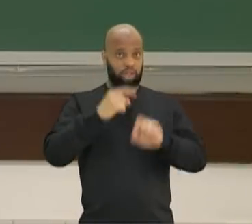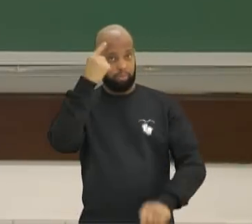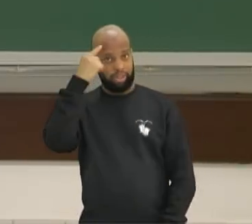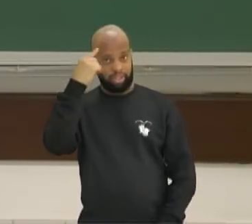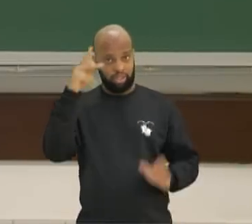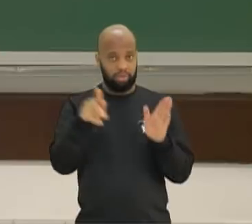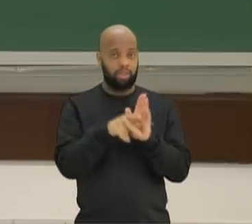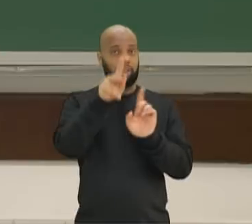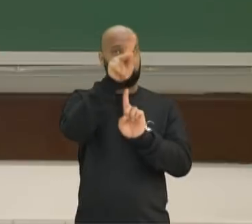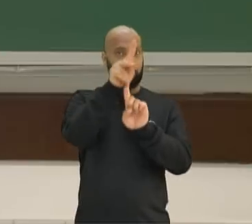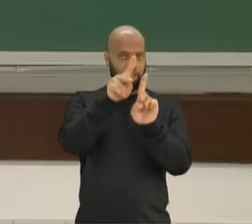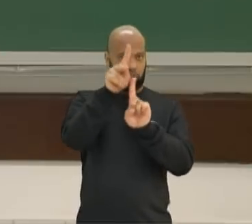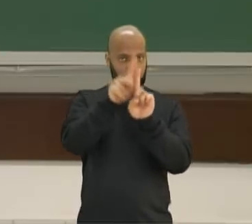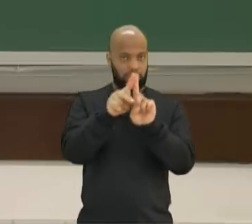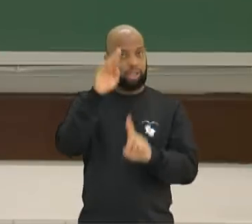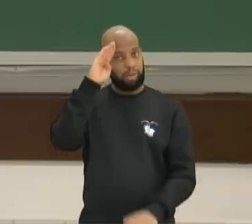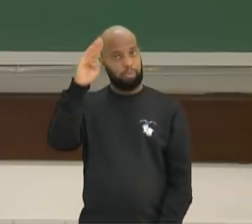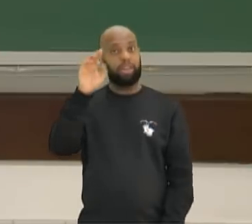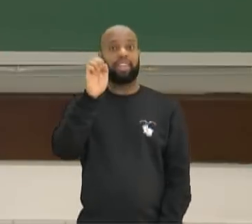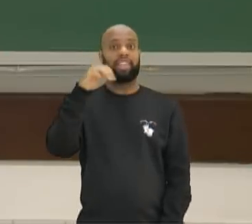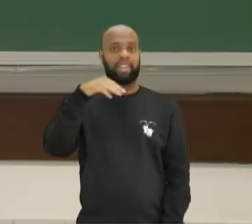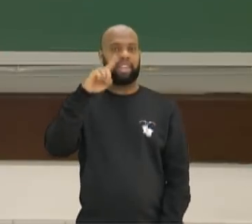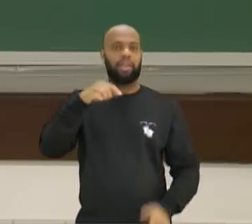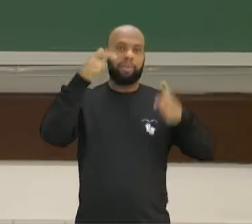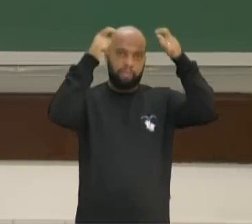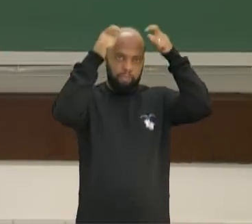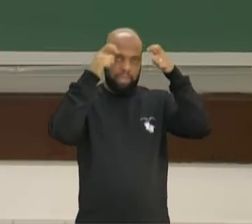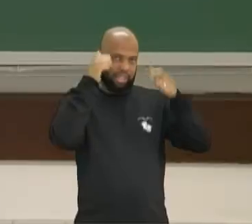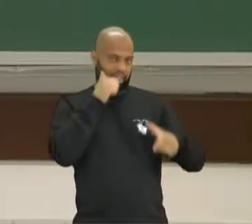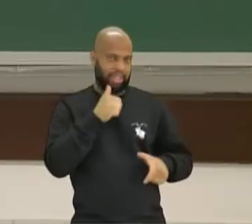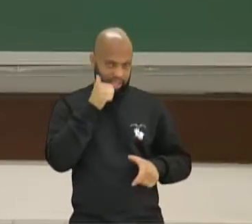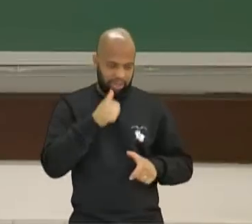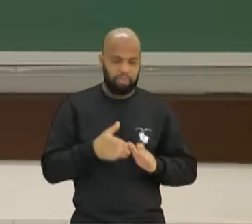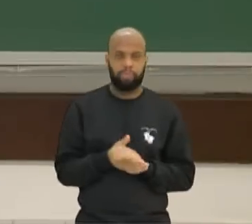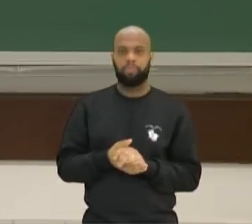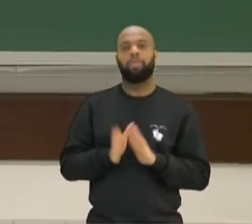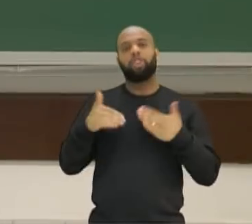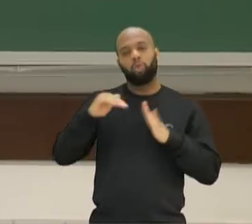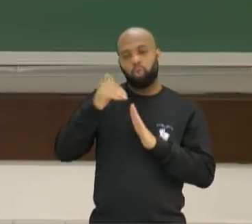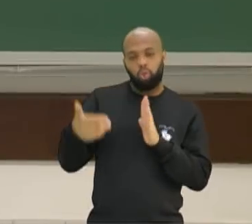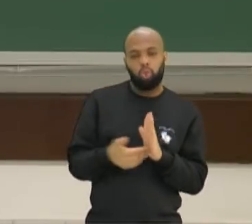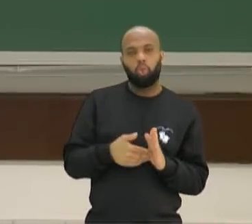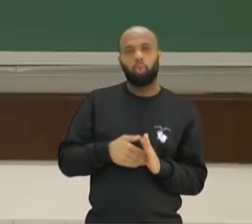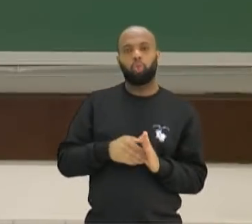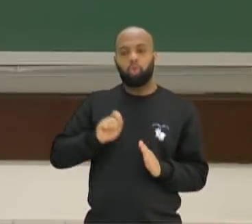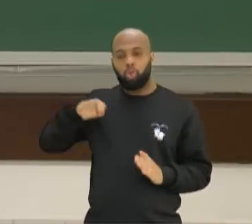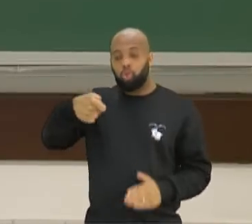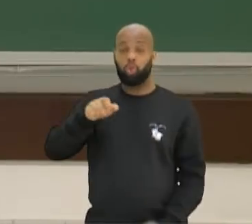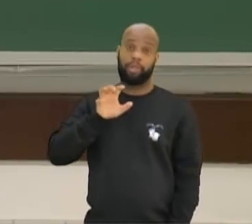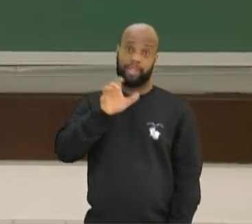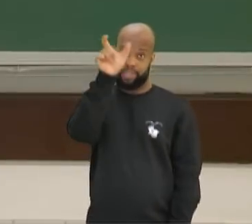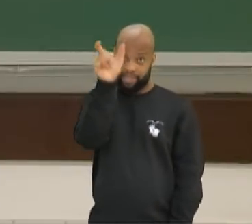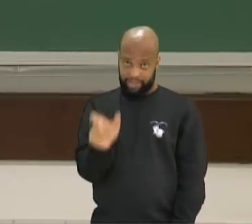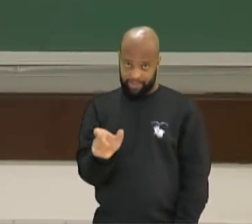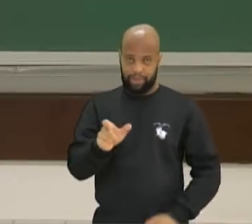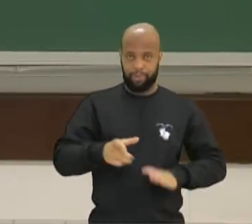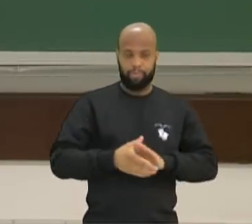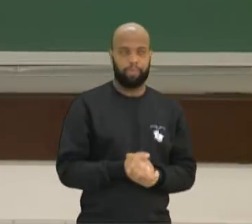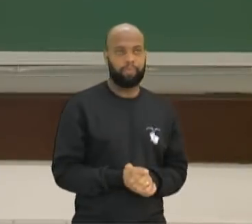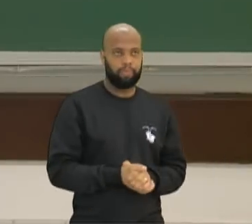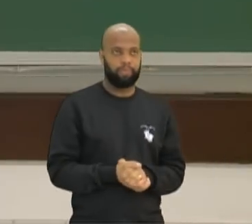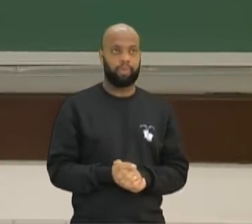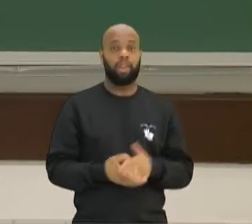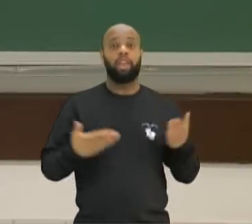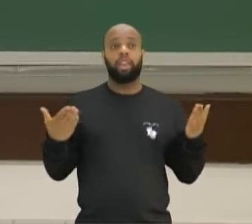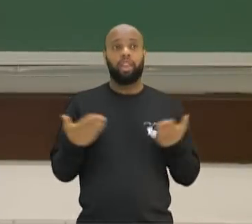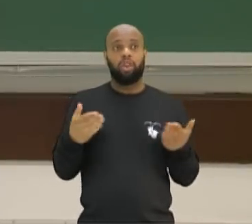nossa personagem principal, que é essa princesa, certo? Então, tudo acaba girando ali em torno dela. E